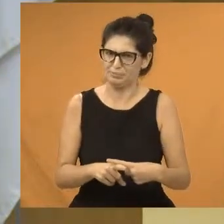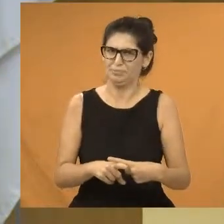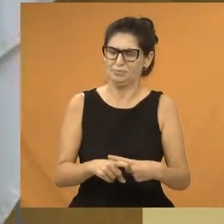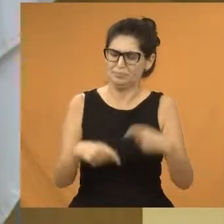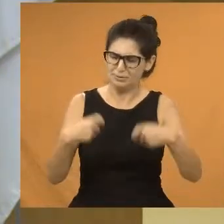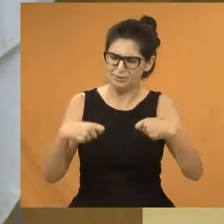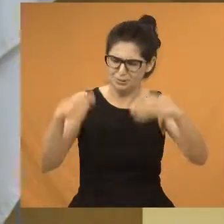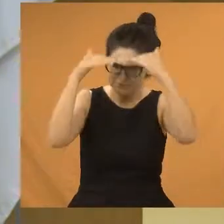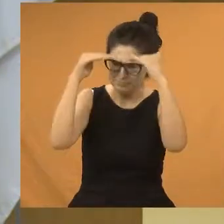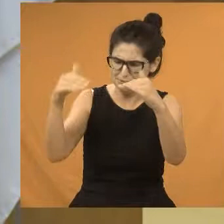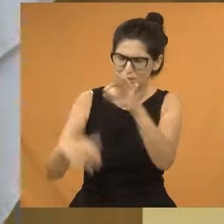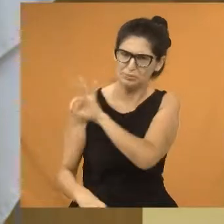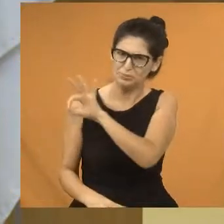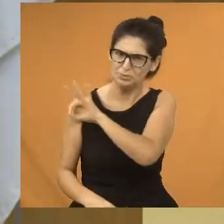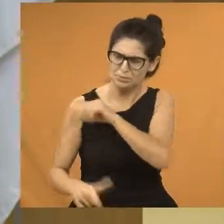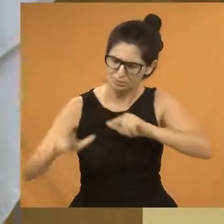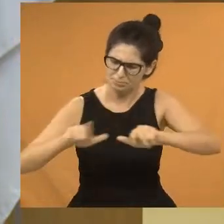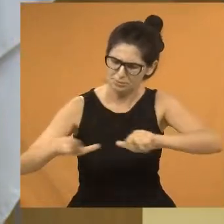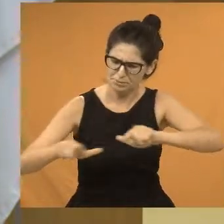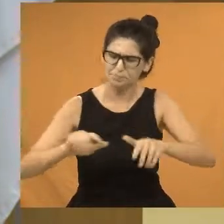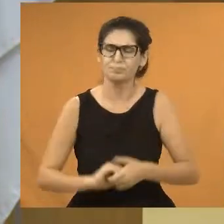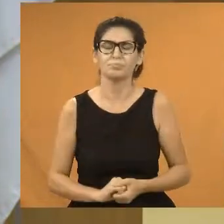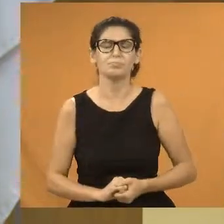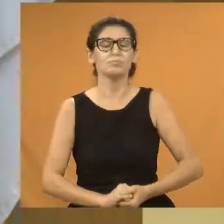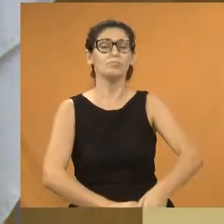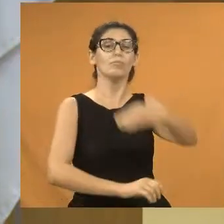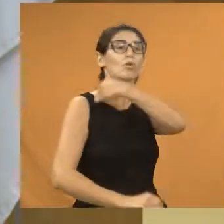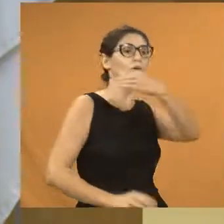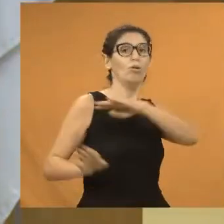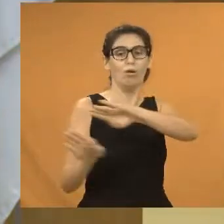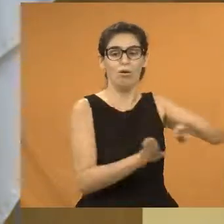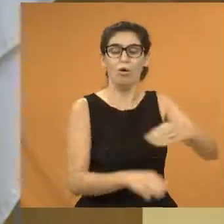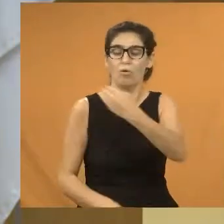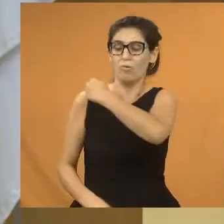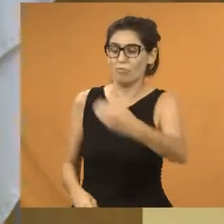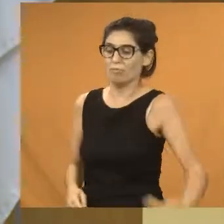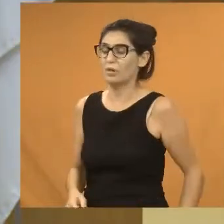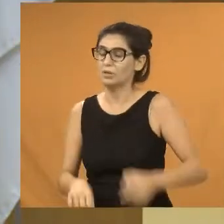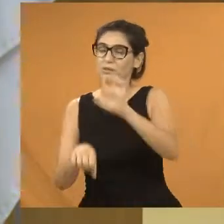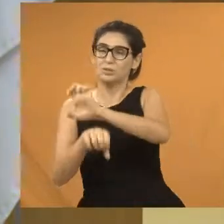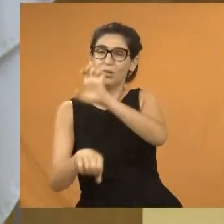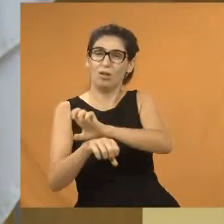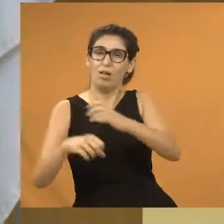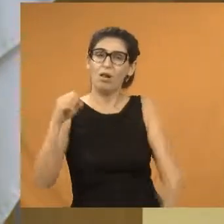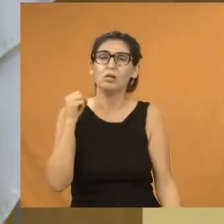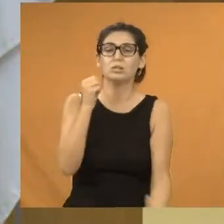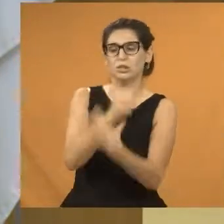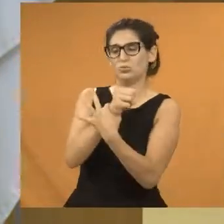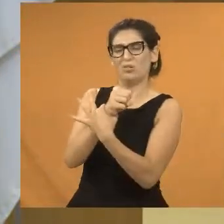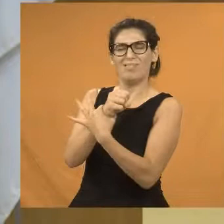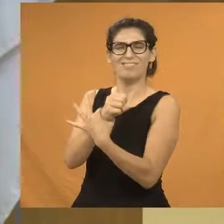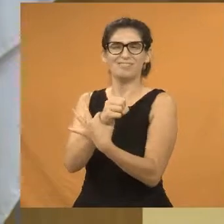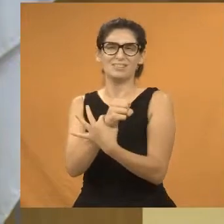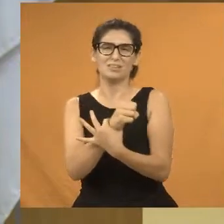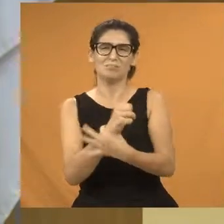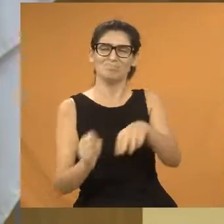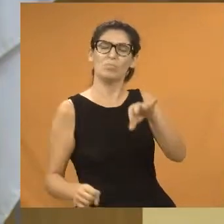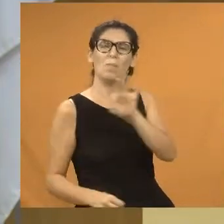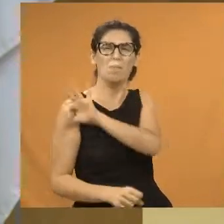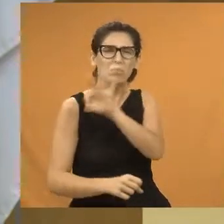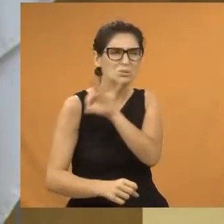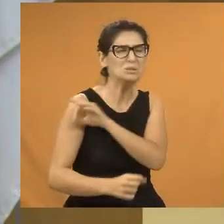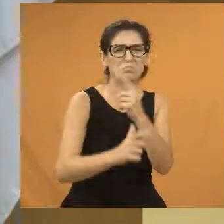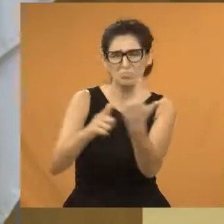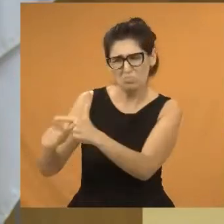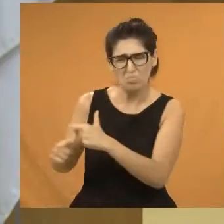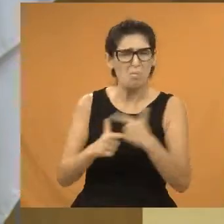E recebi a informação agora do governo do estado, segurança pública é um problema grande aqui da nossa região, e o governador João